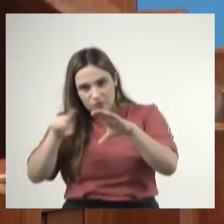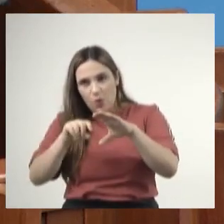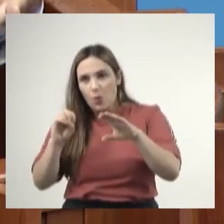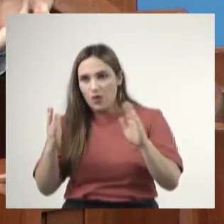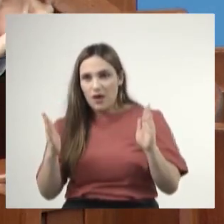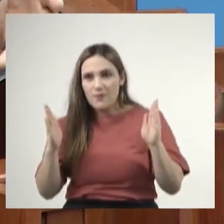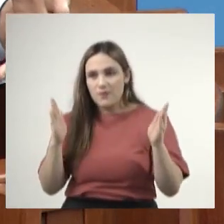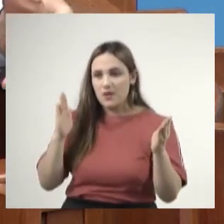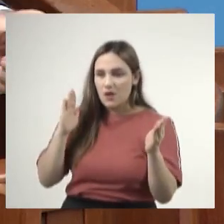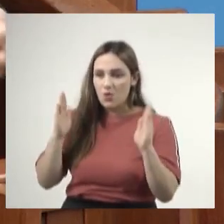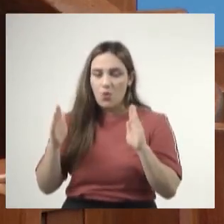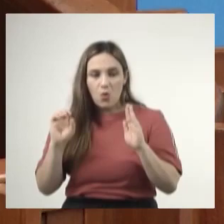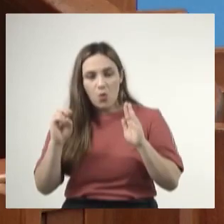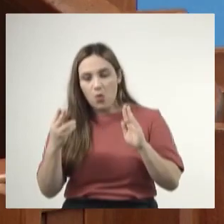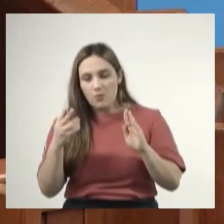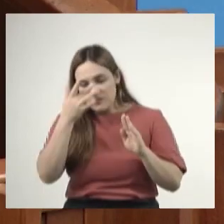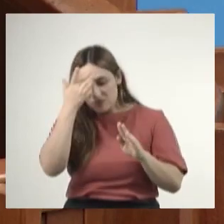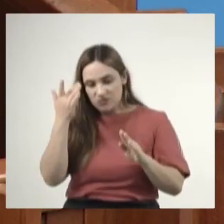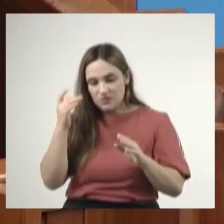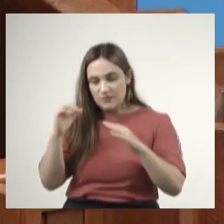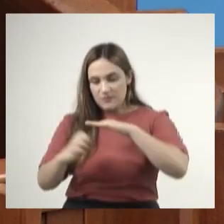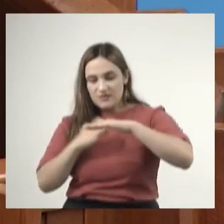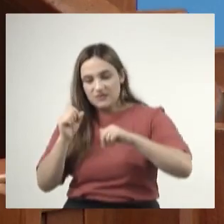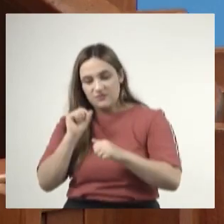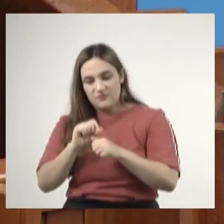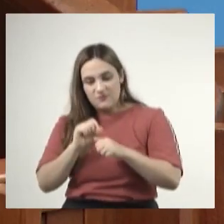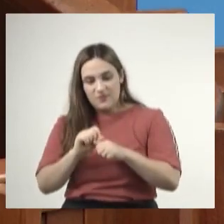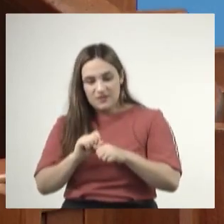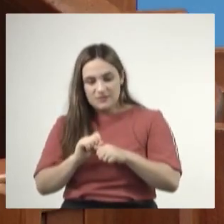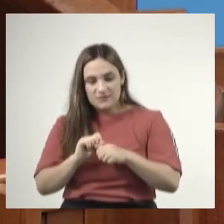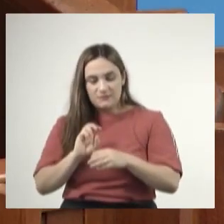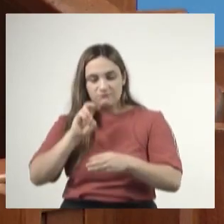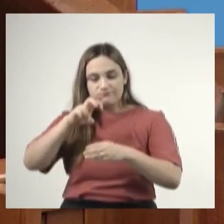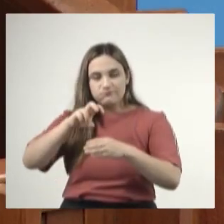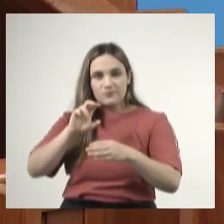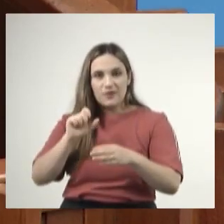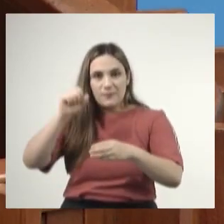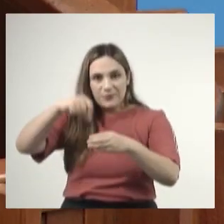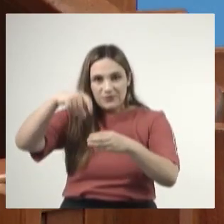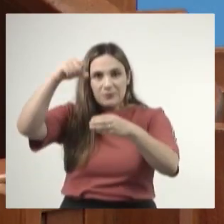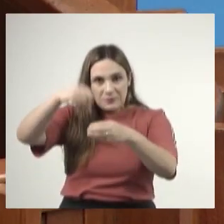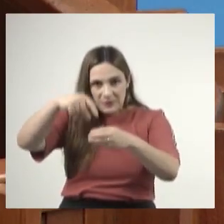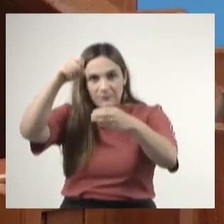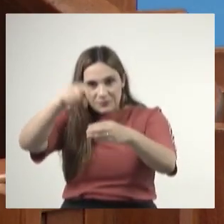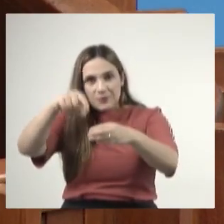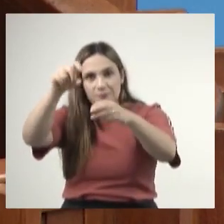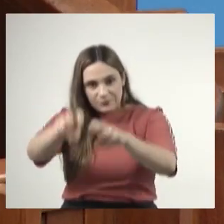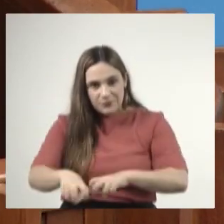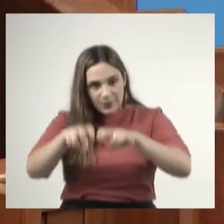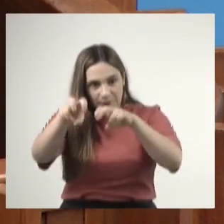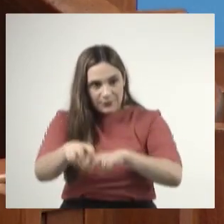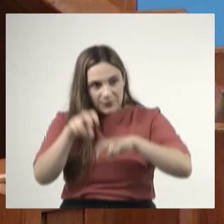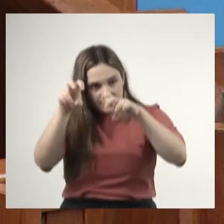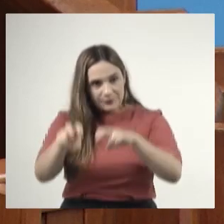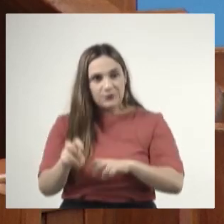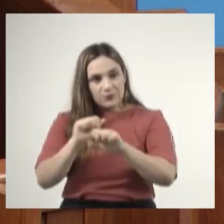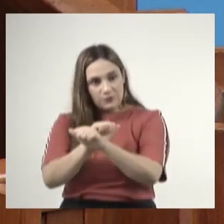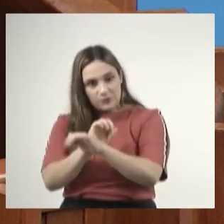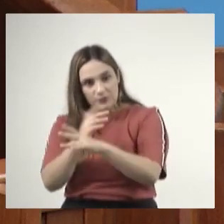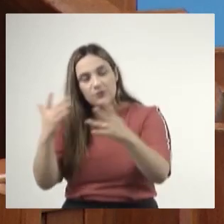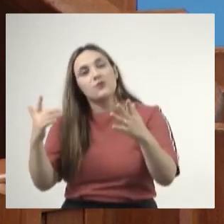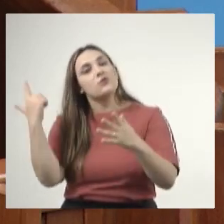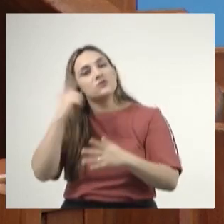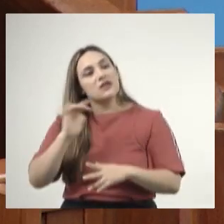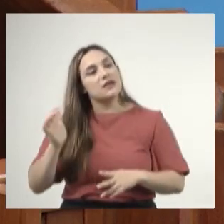máquina, que fabrica plantadeira, e que nós estamos trabalhando aqui e estamos gerando riqueza e emprego lá